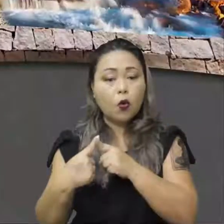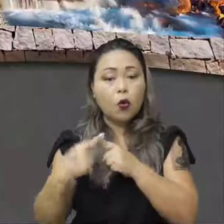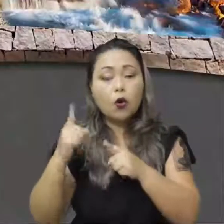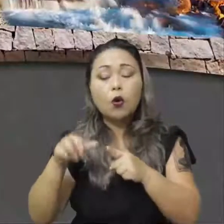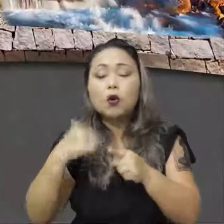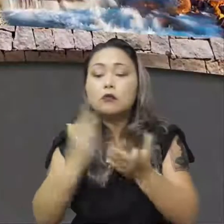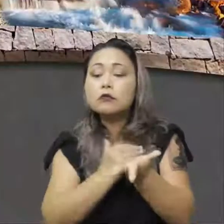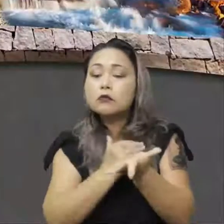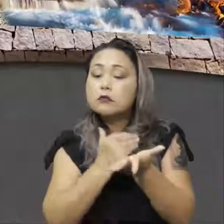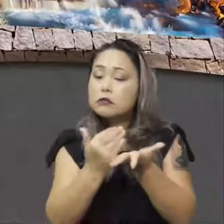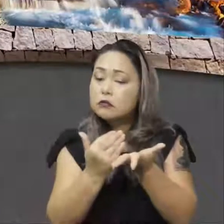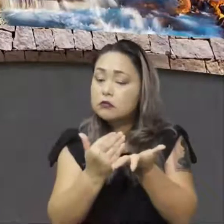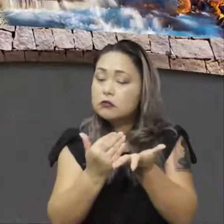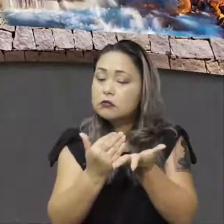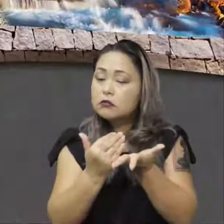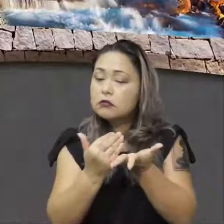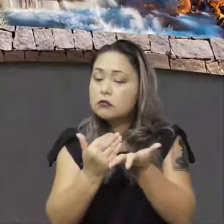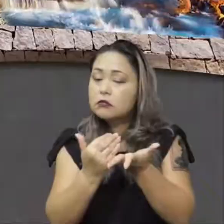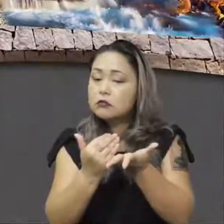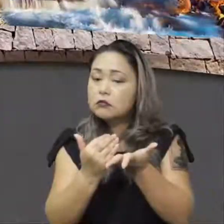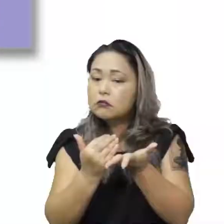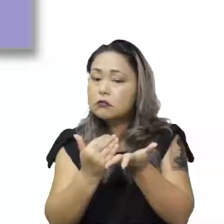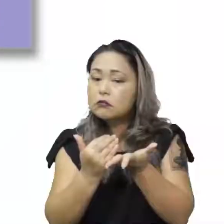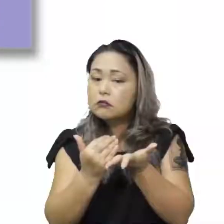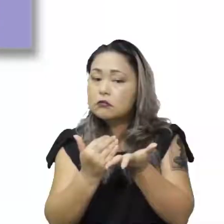vamos iniciar fazendo